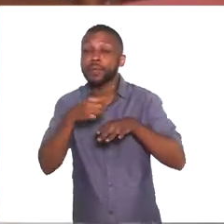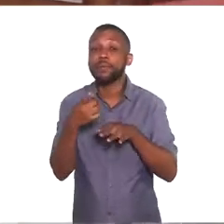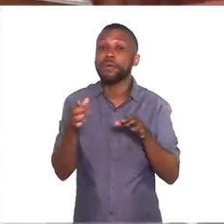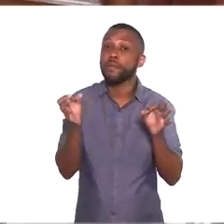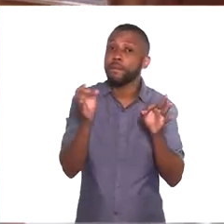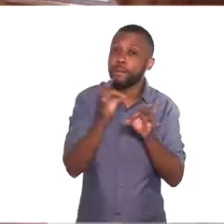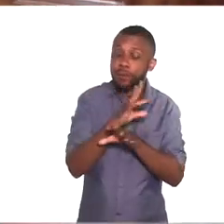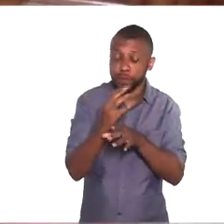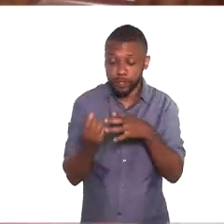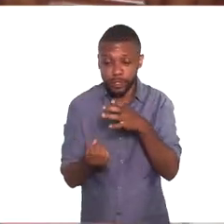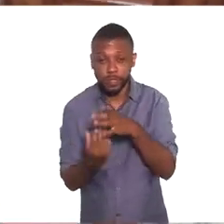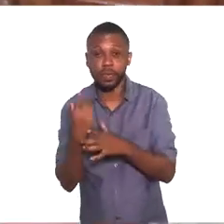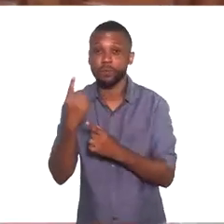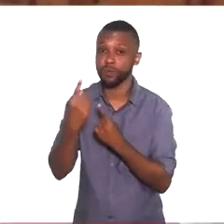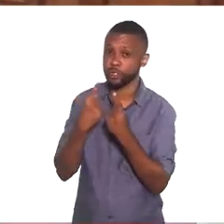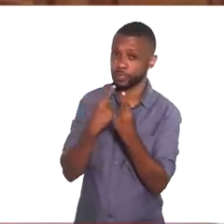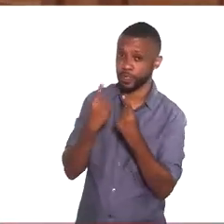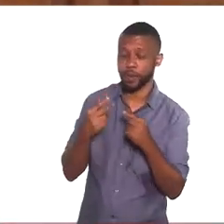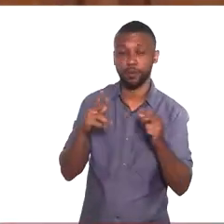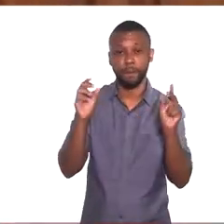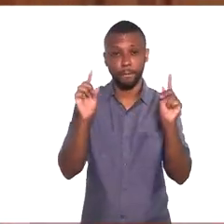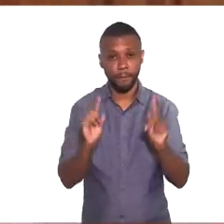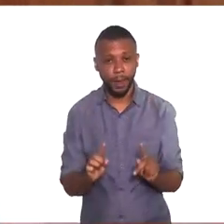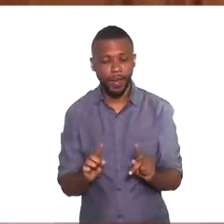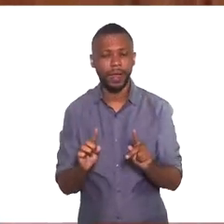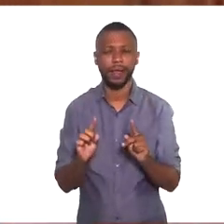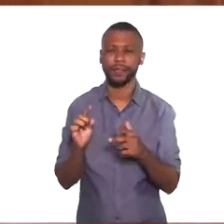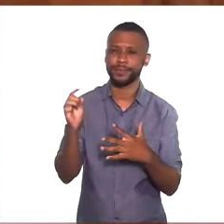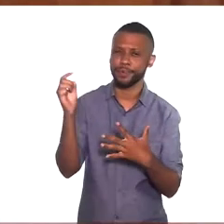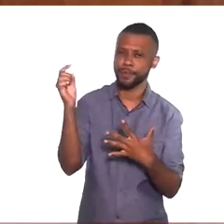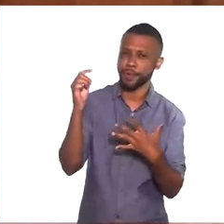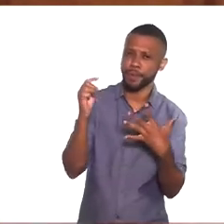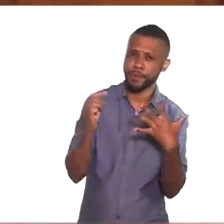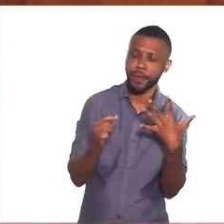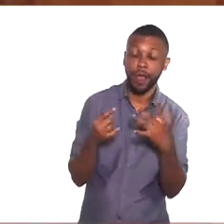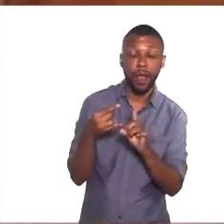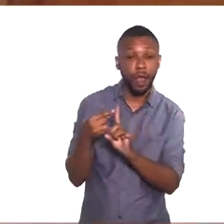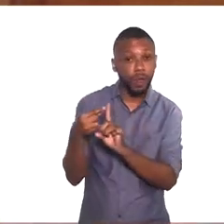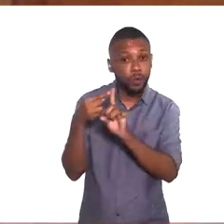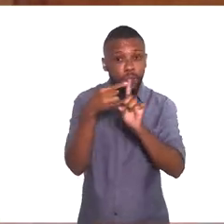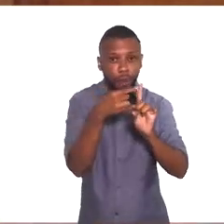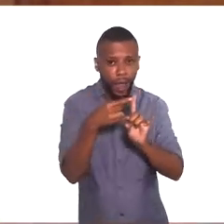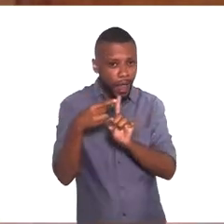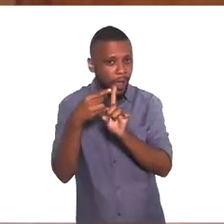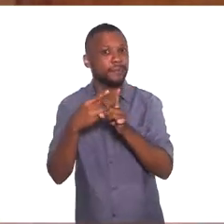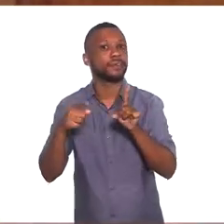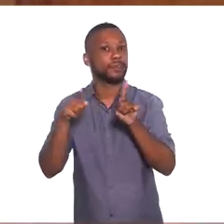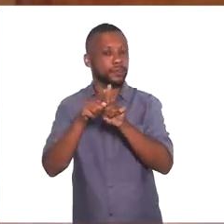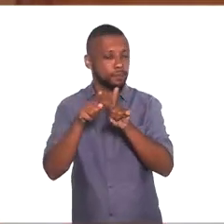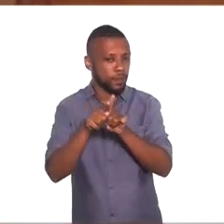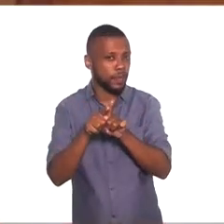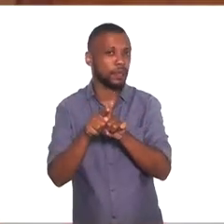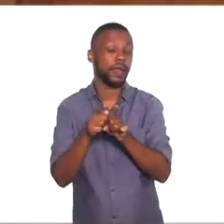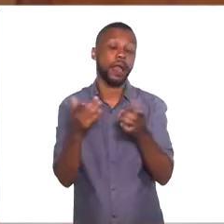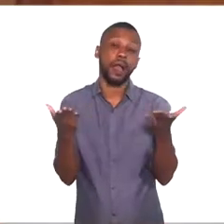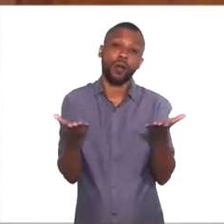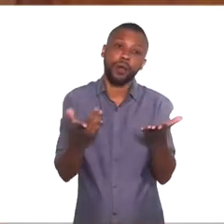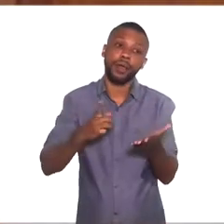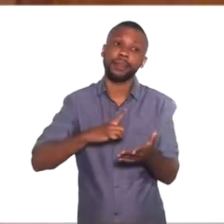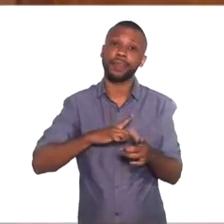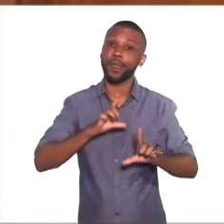sentido e depois juntos formamos diálogo e paz e diálogo também para os turistas e os passos também da Live